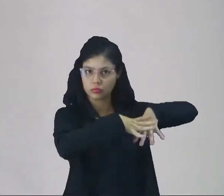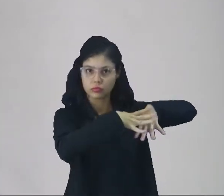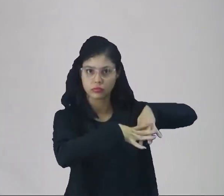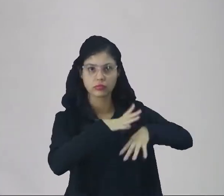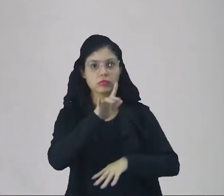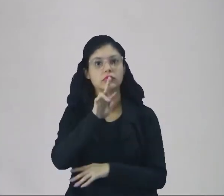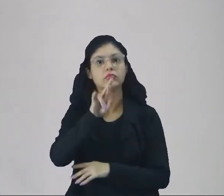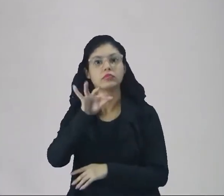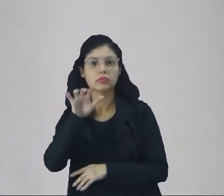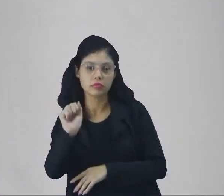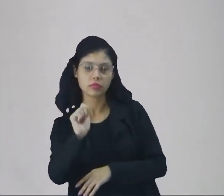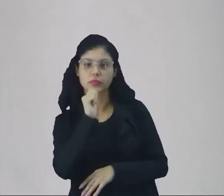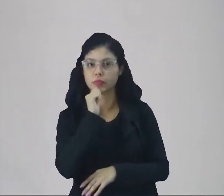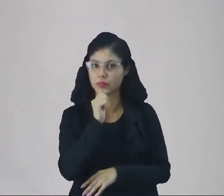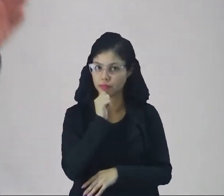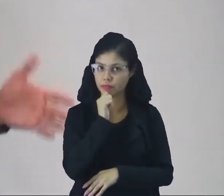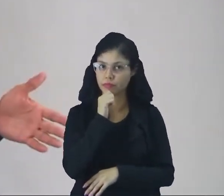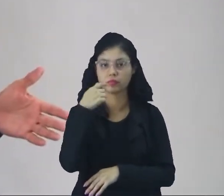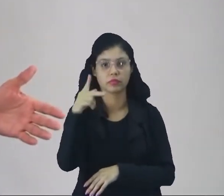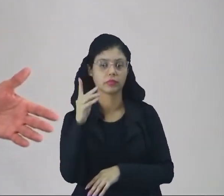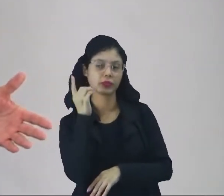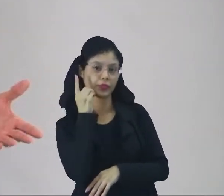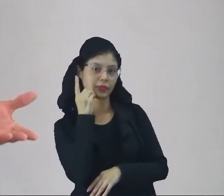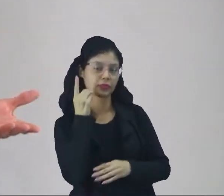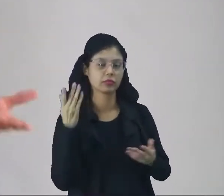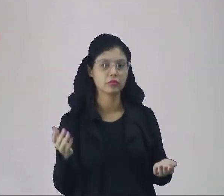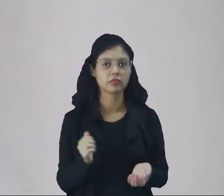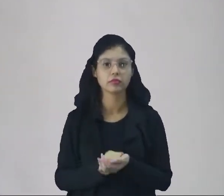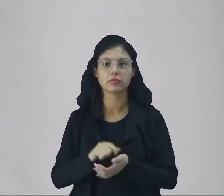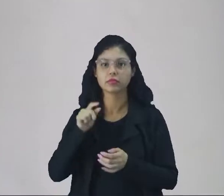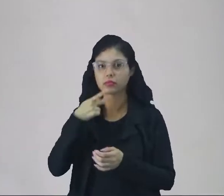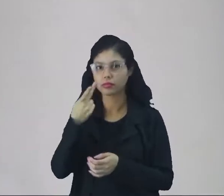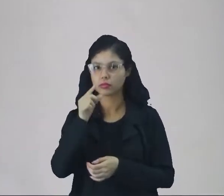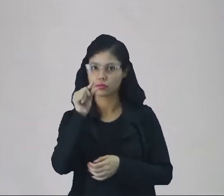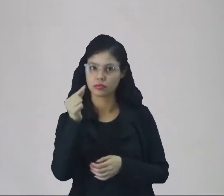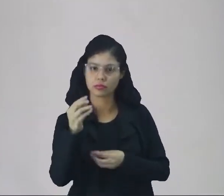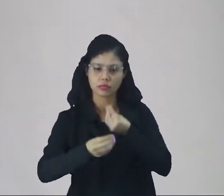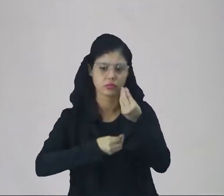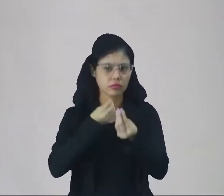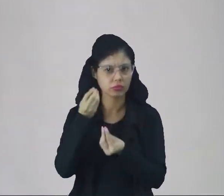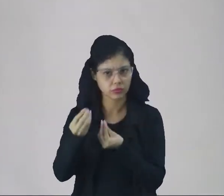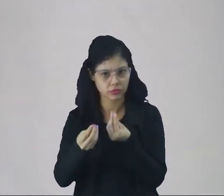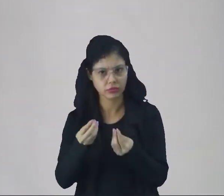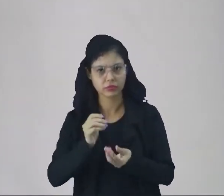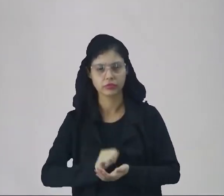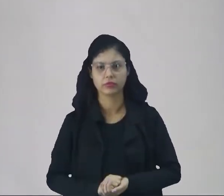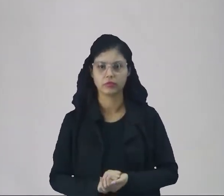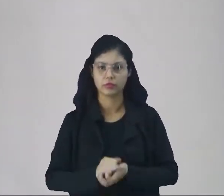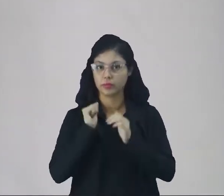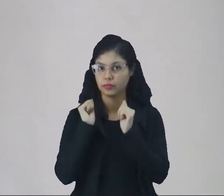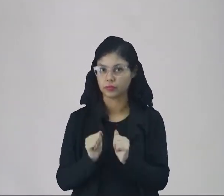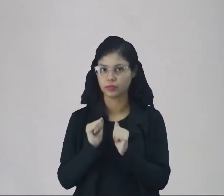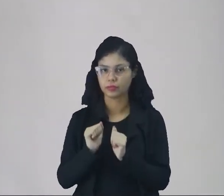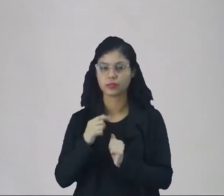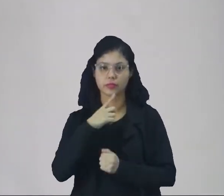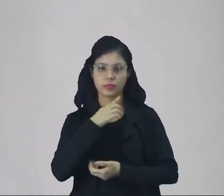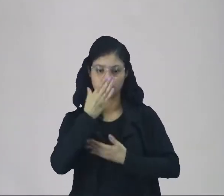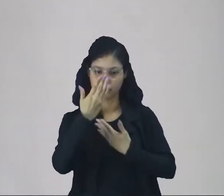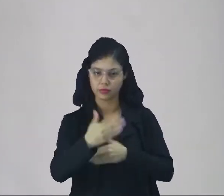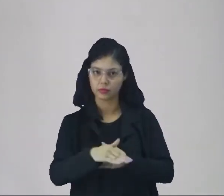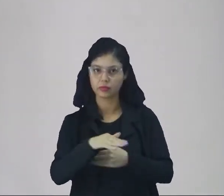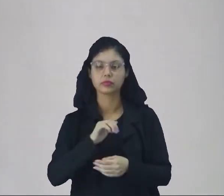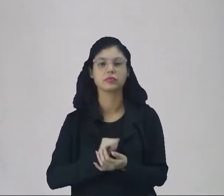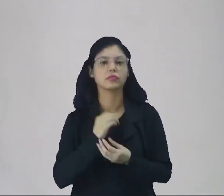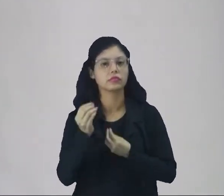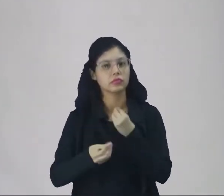em geometria, forma geométrica no seu dia a dia. Então vamos falar um pouco de como é que isso pode cair em provas e